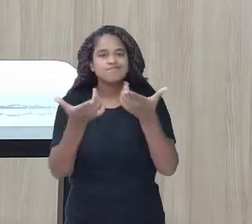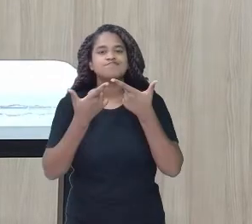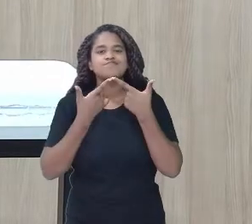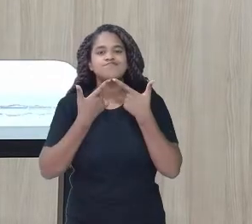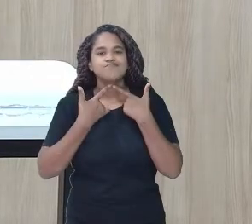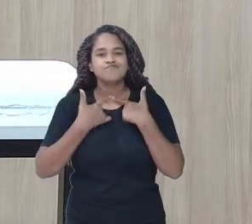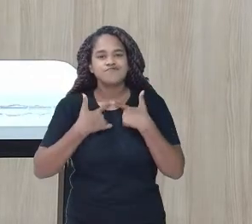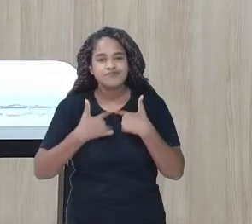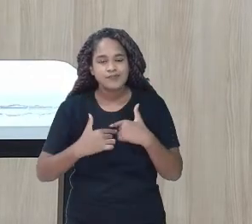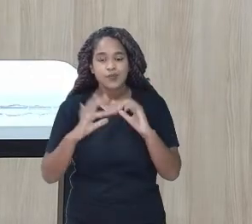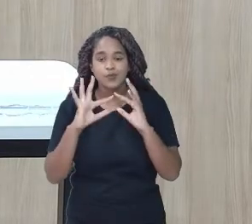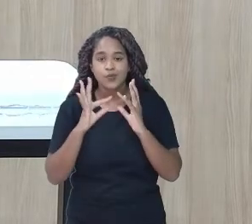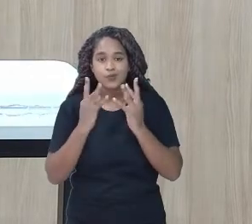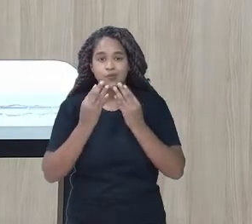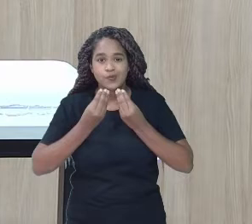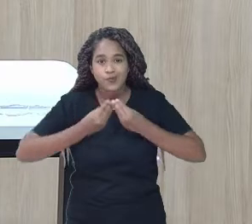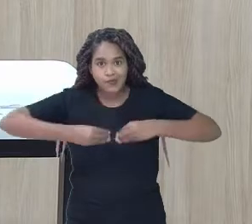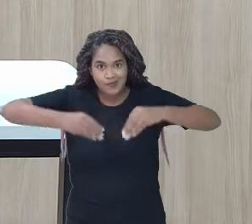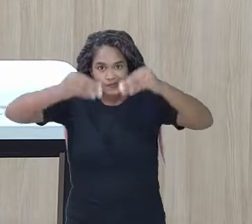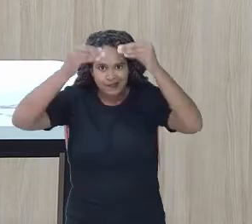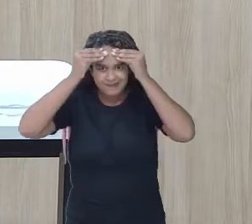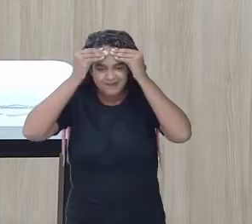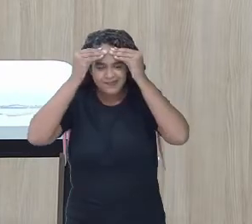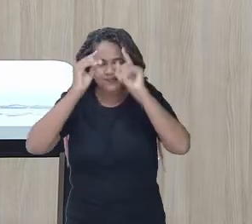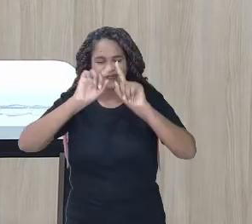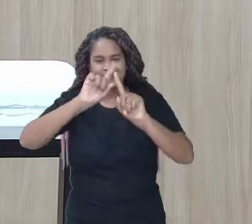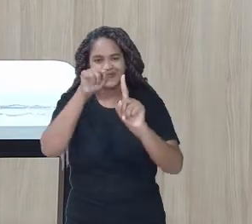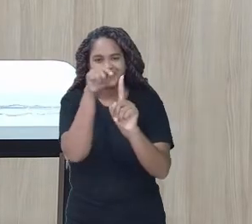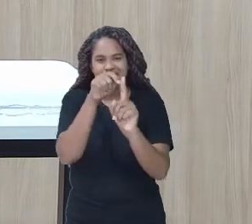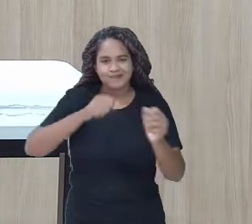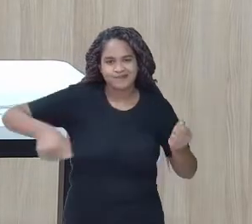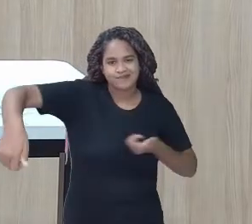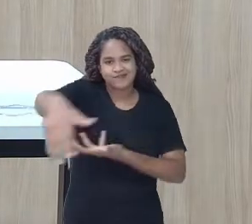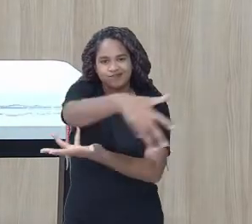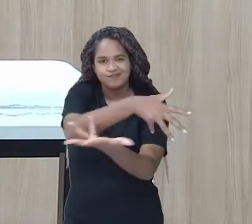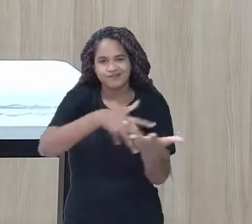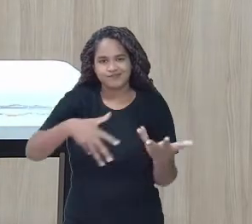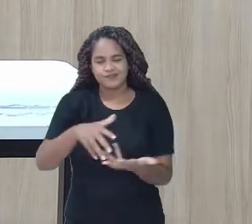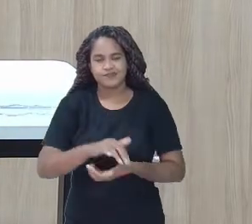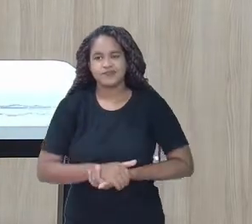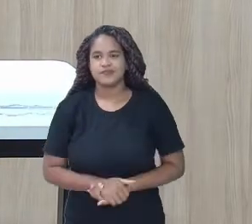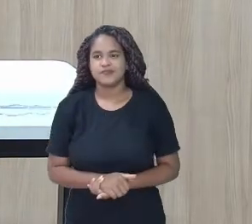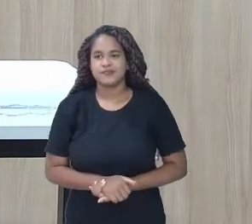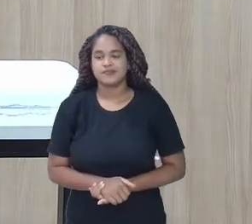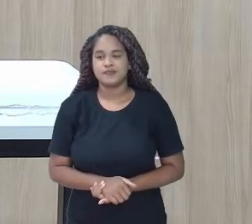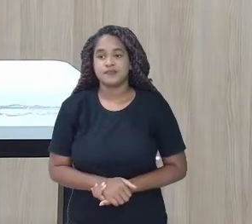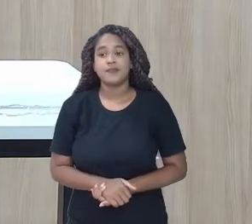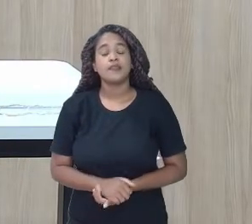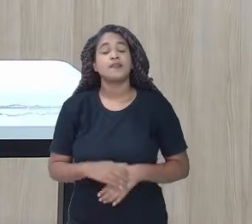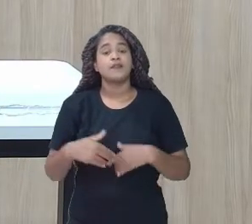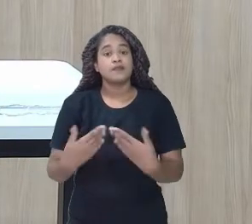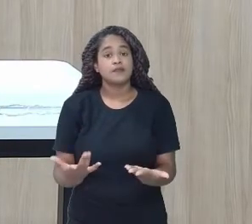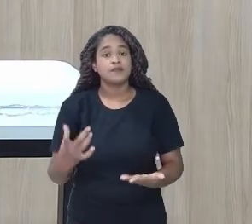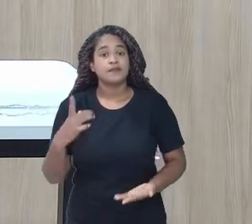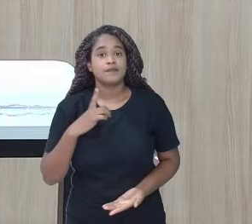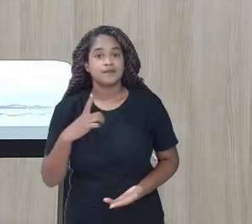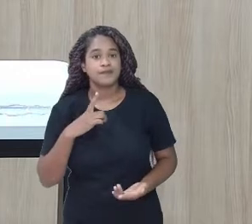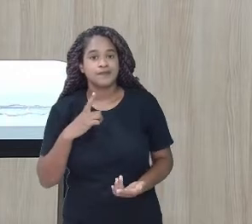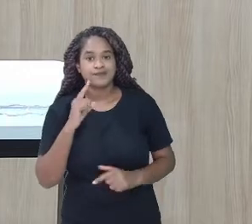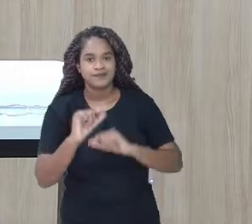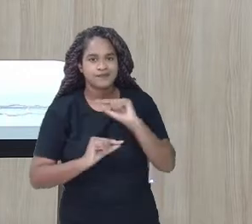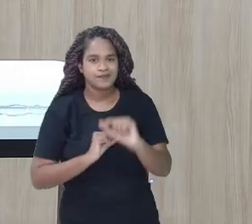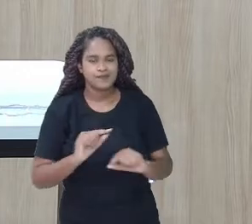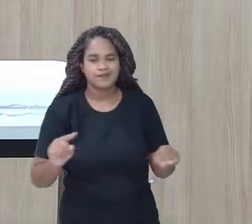conhecimento para termos essa troca de conhecimento. Nós temos também o aplicativo, né? Para quem